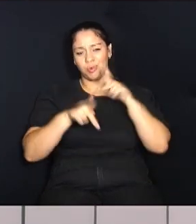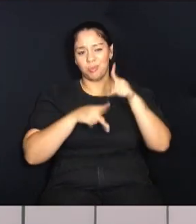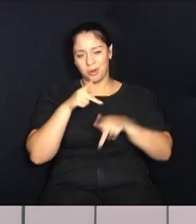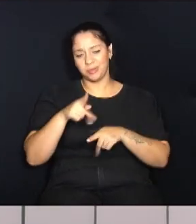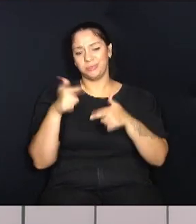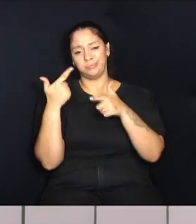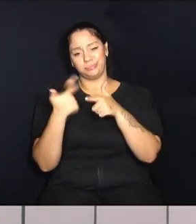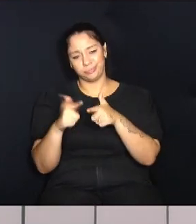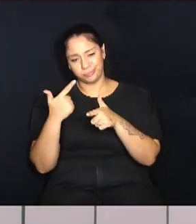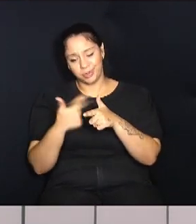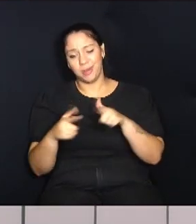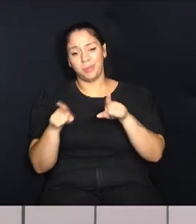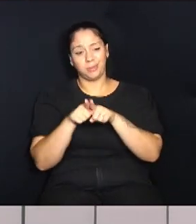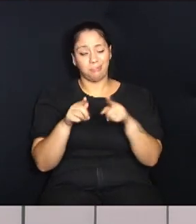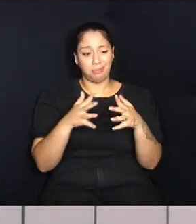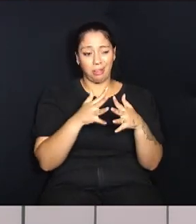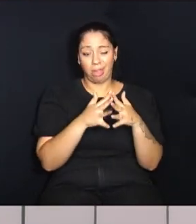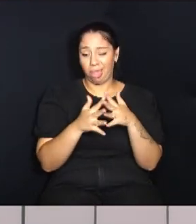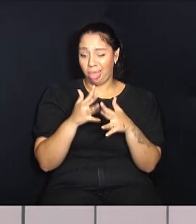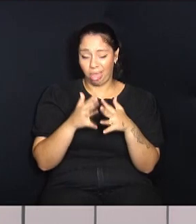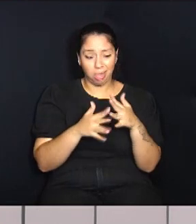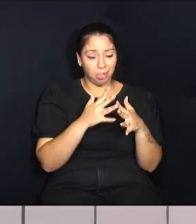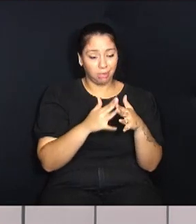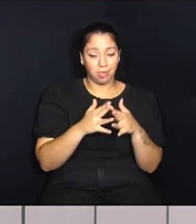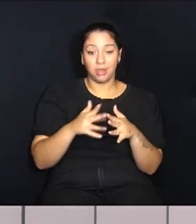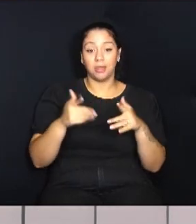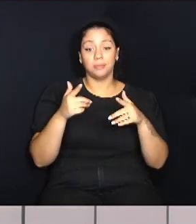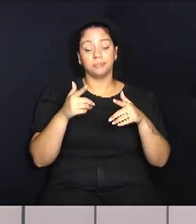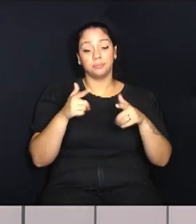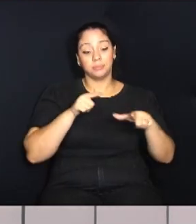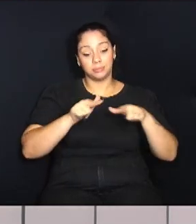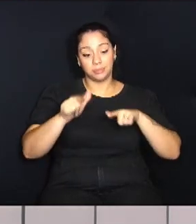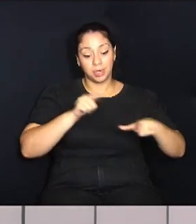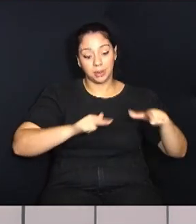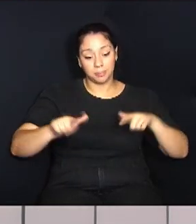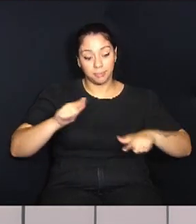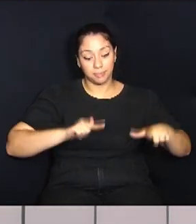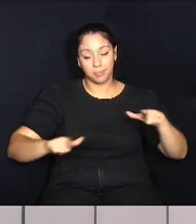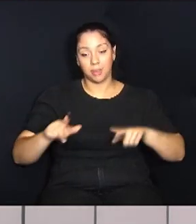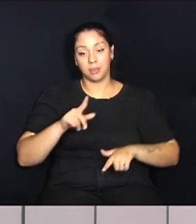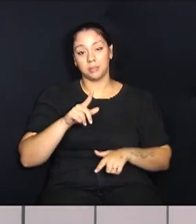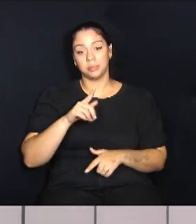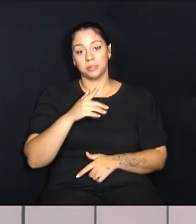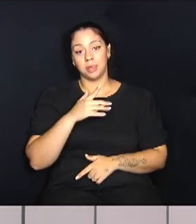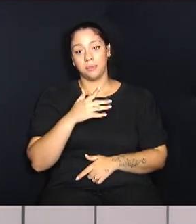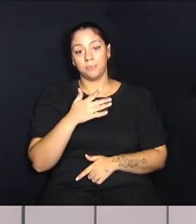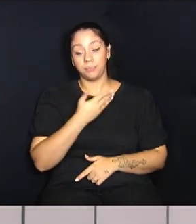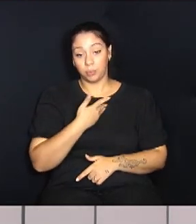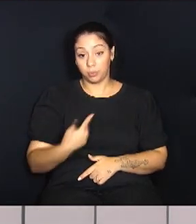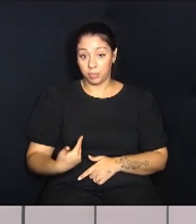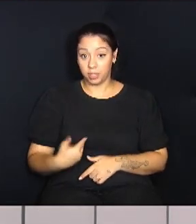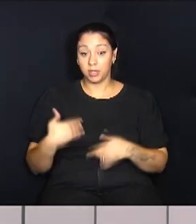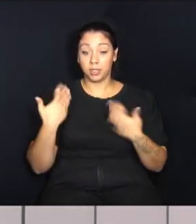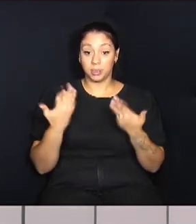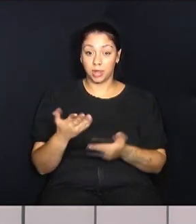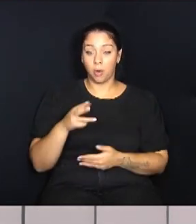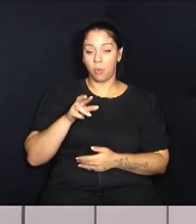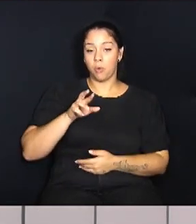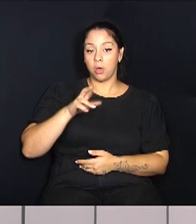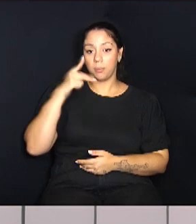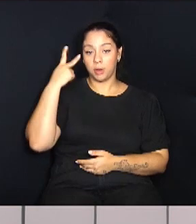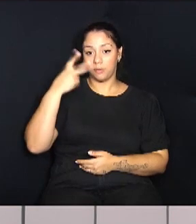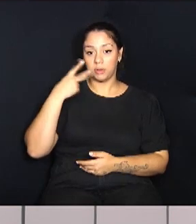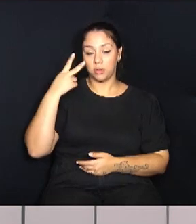de atrapalhar o trabalho de limpeza pública. Pensando nisso, o vereador Rodrigo da Farmadic indicou